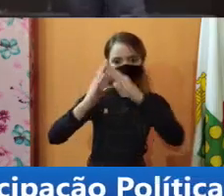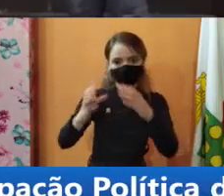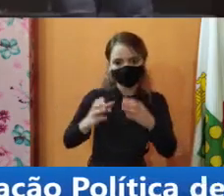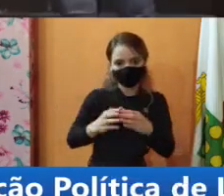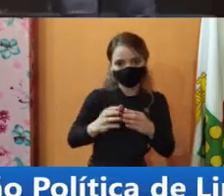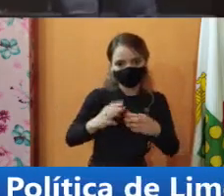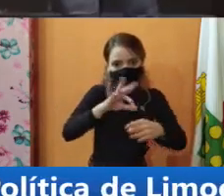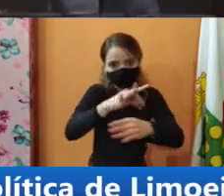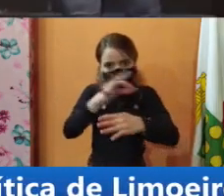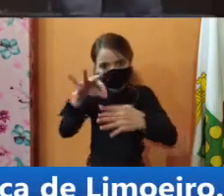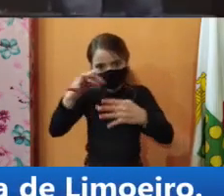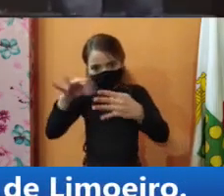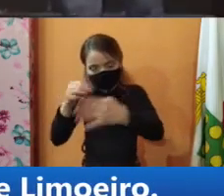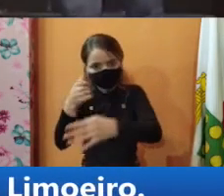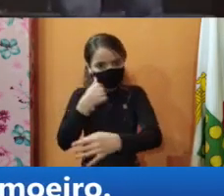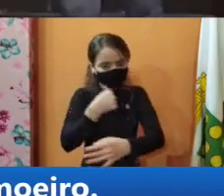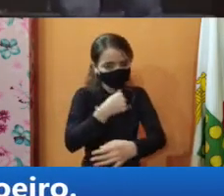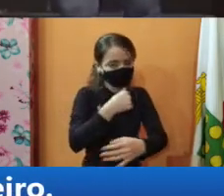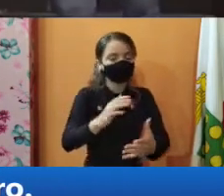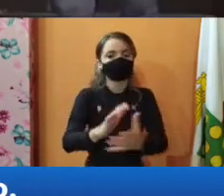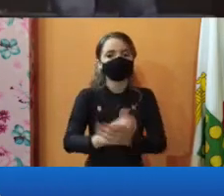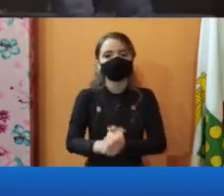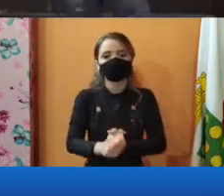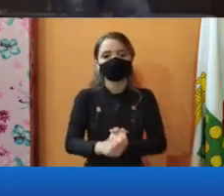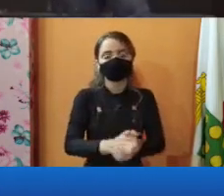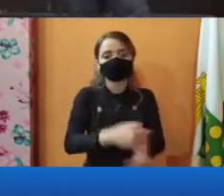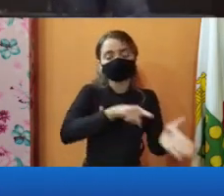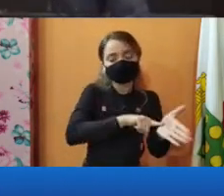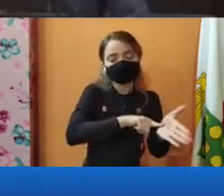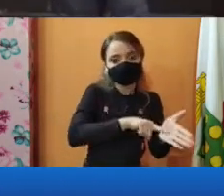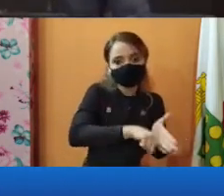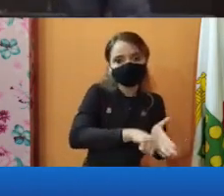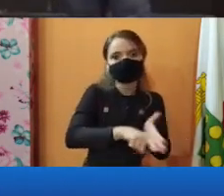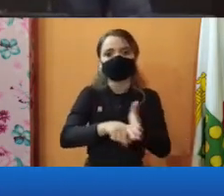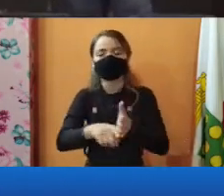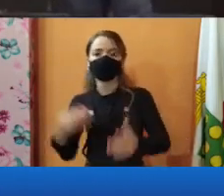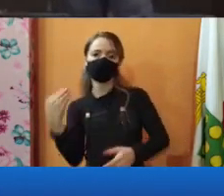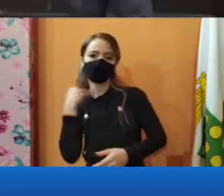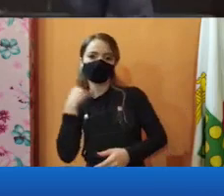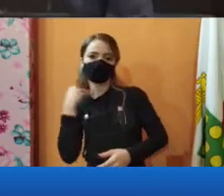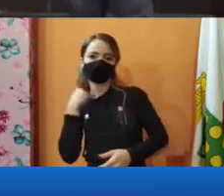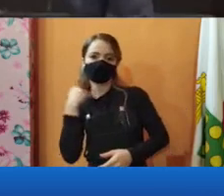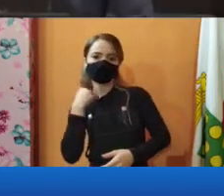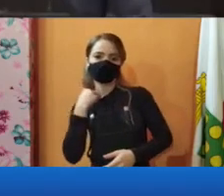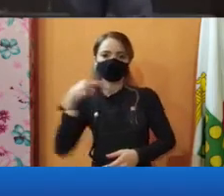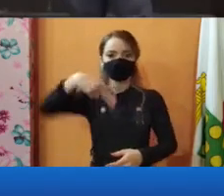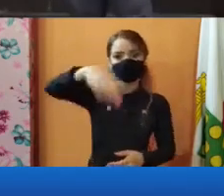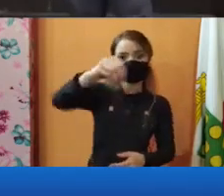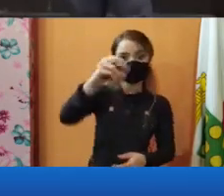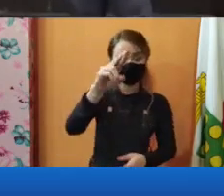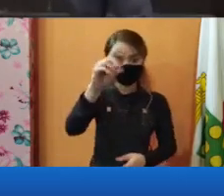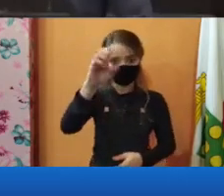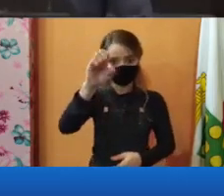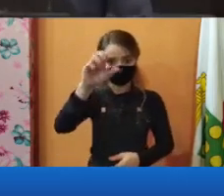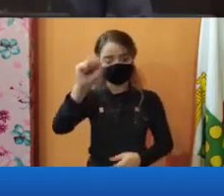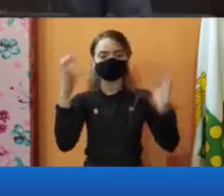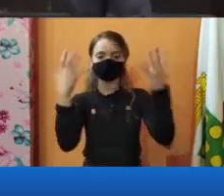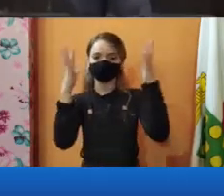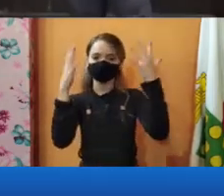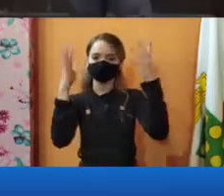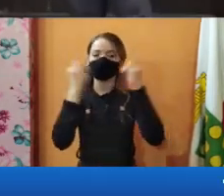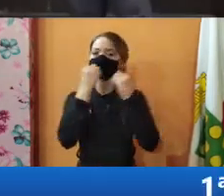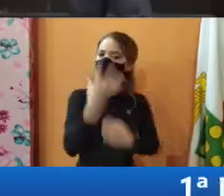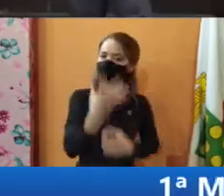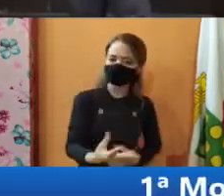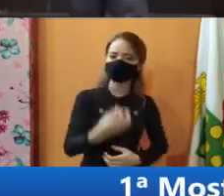uma cooperativa. Nós fomos procurados pelo Banco do Nordeste. Isso foi muito bom,